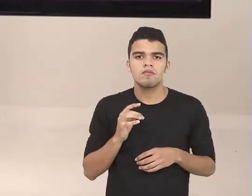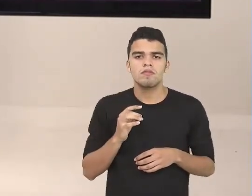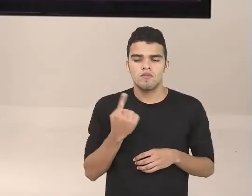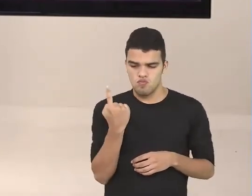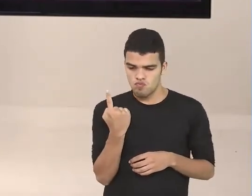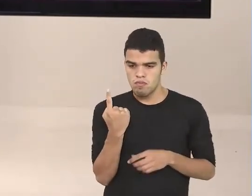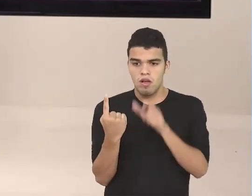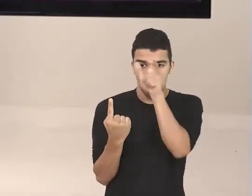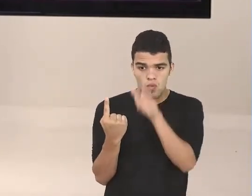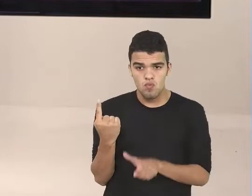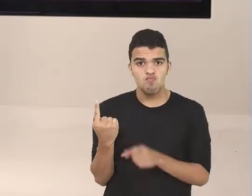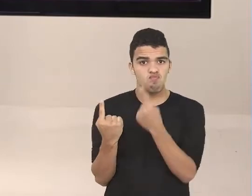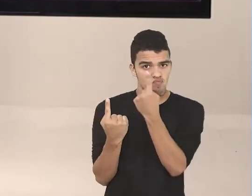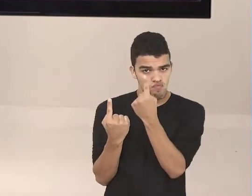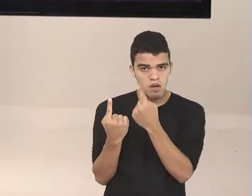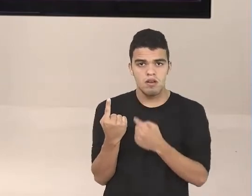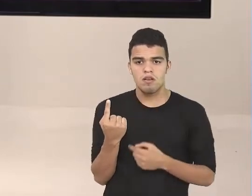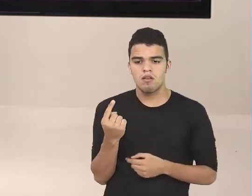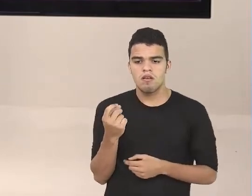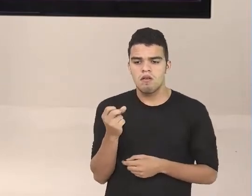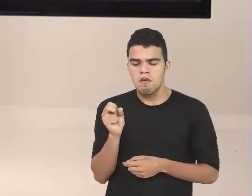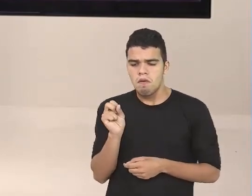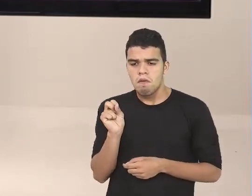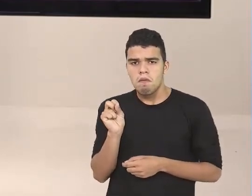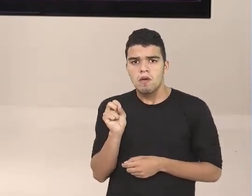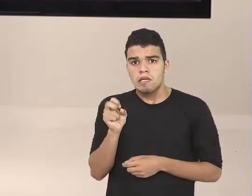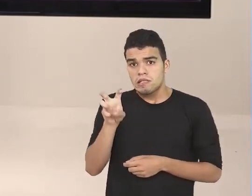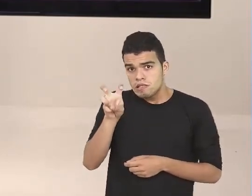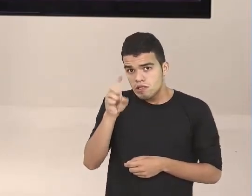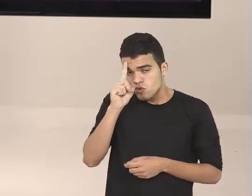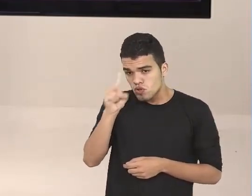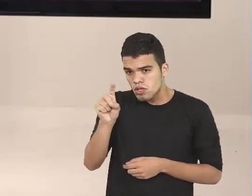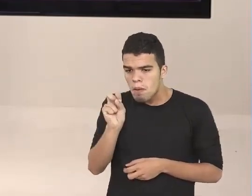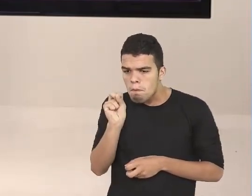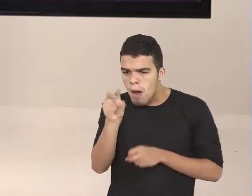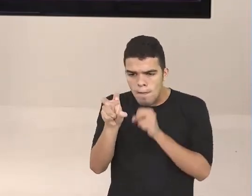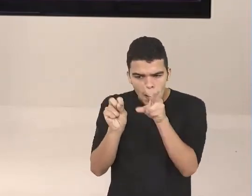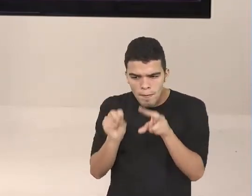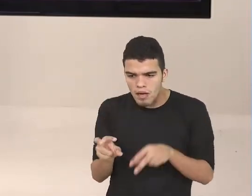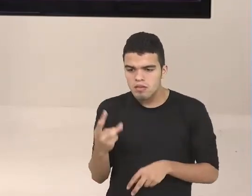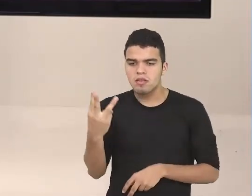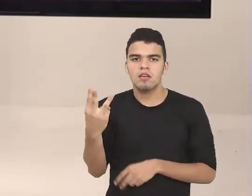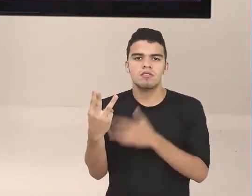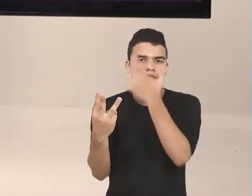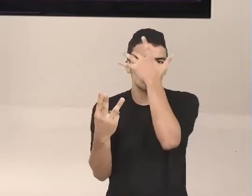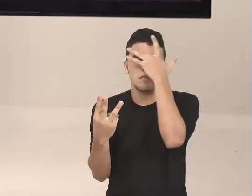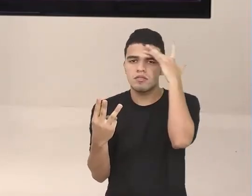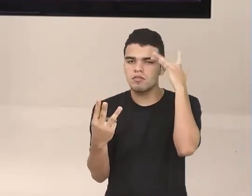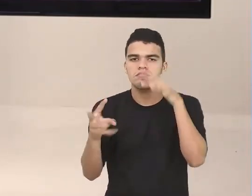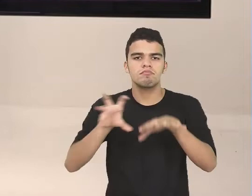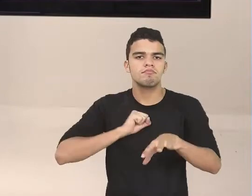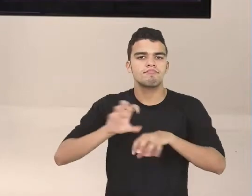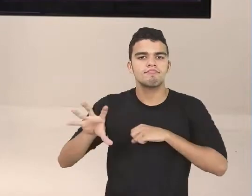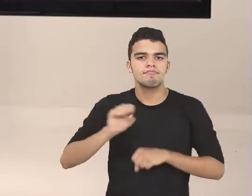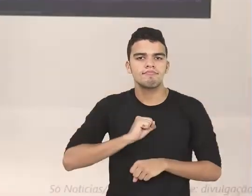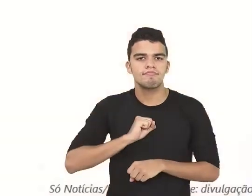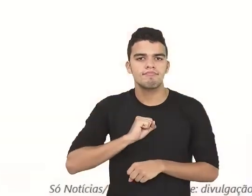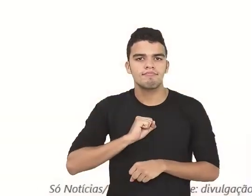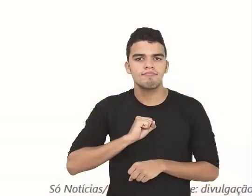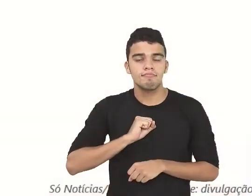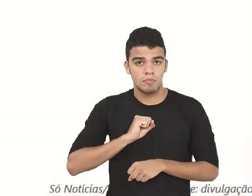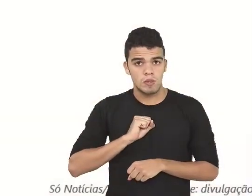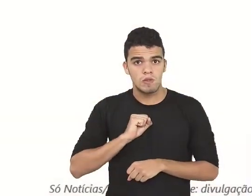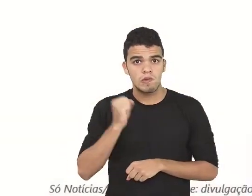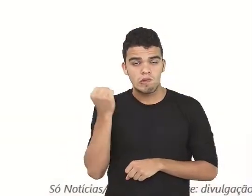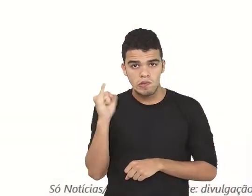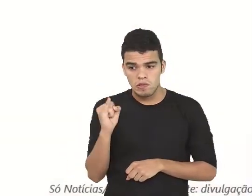de 2 a 3 pessoas em 5 dias, como eu havia dito anteriormente. Se você for gerando uma proporcionalidade de